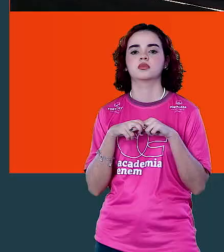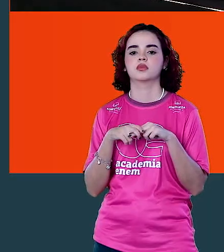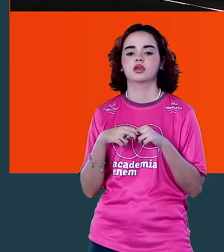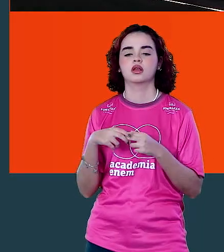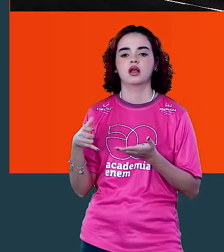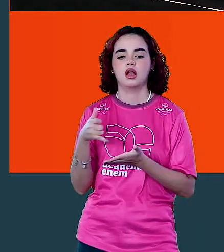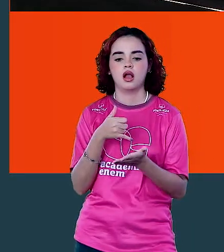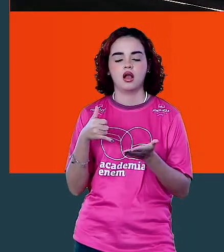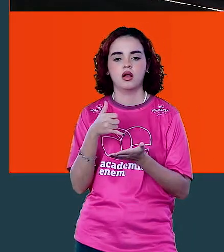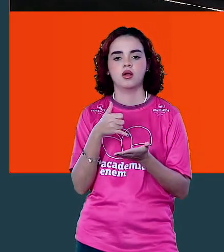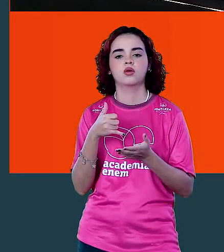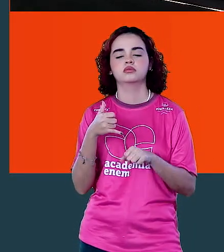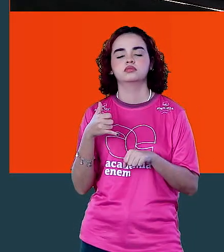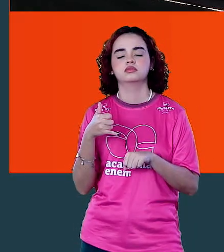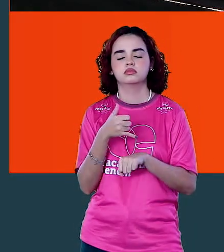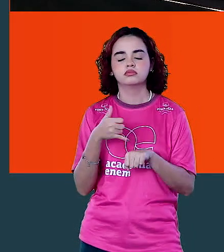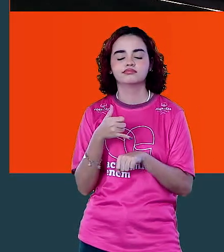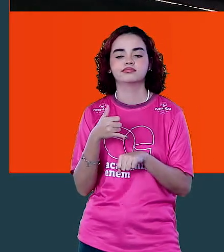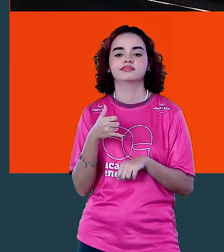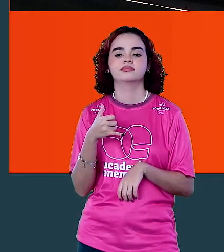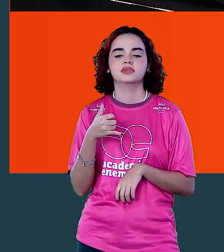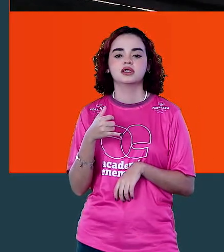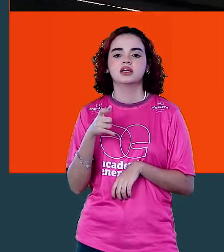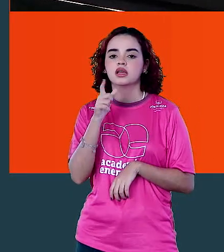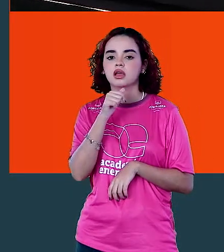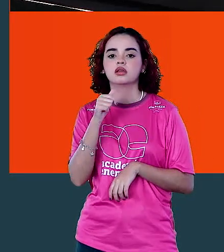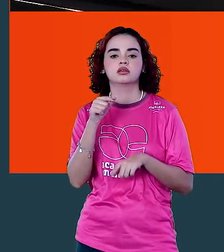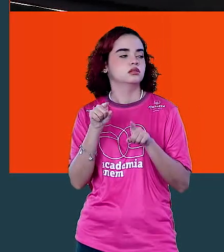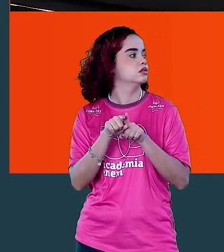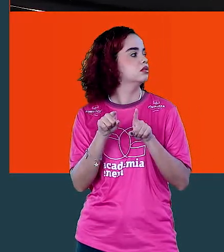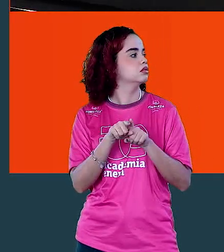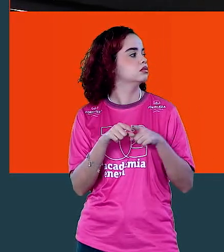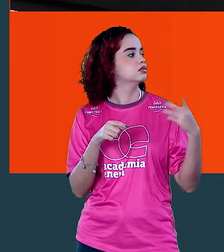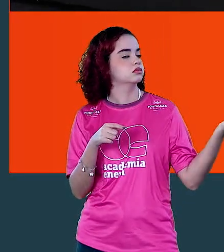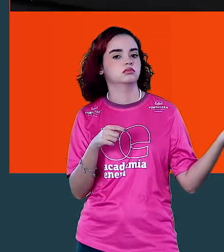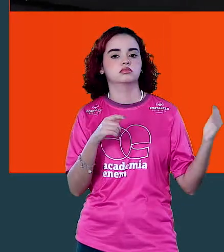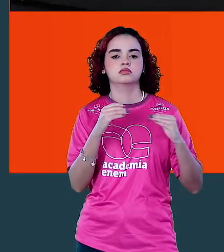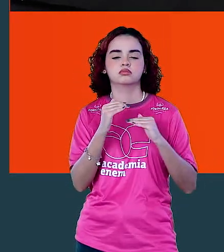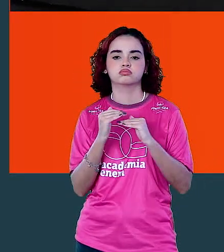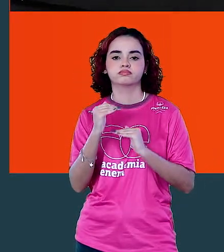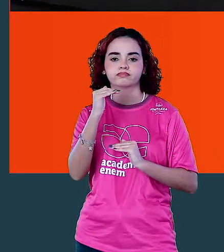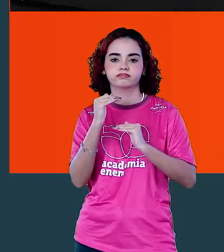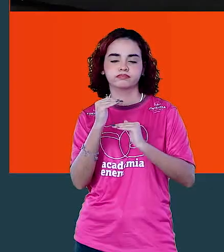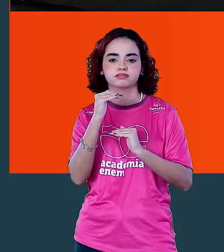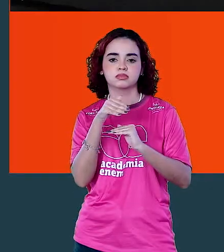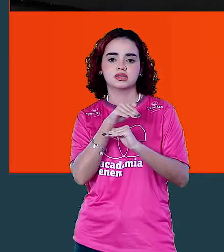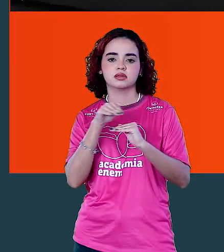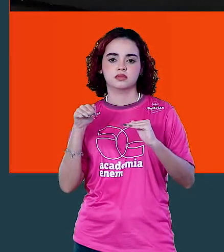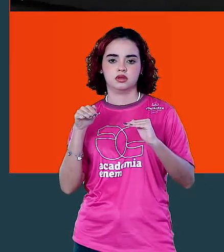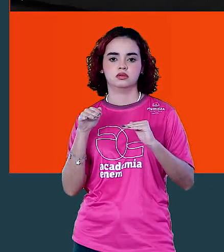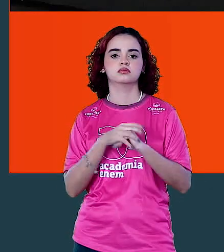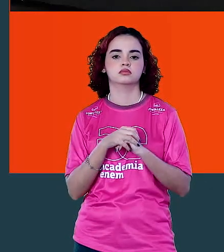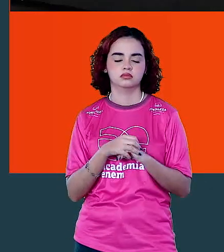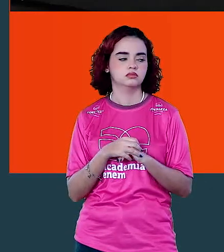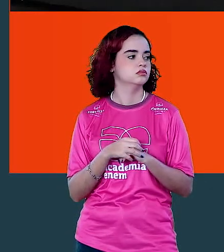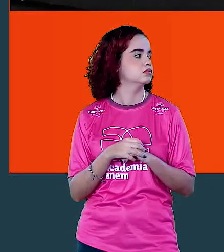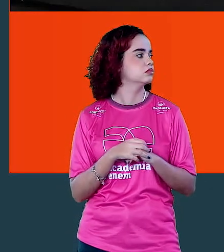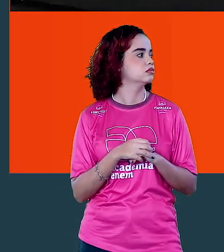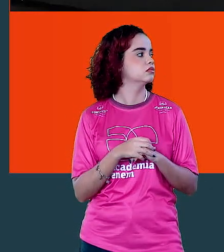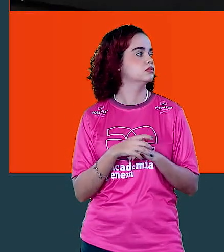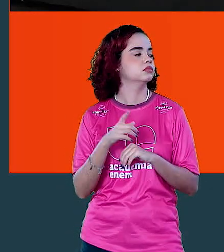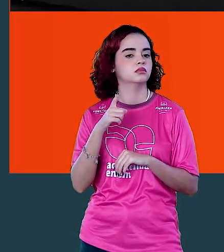ó. Olha isso. Aqui eu tenho várias moléculas de água interagindo entre si, e aqui em cima eu